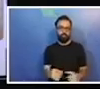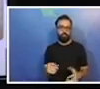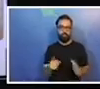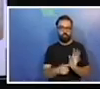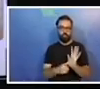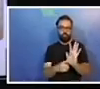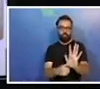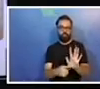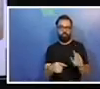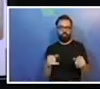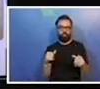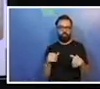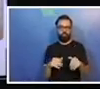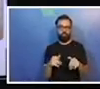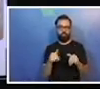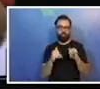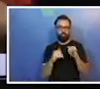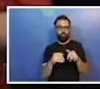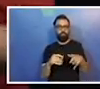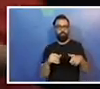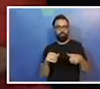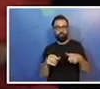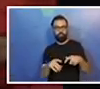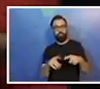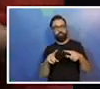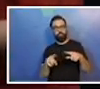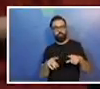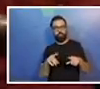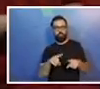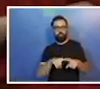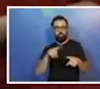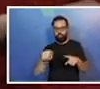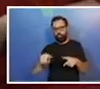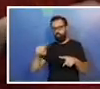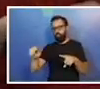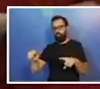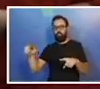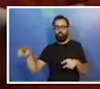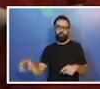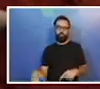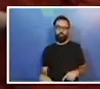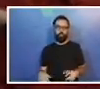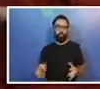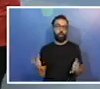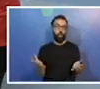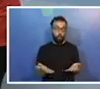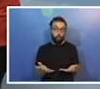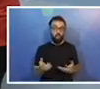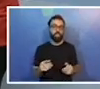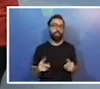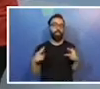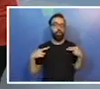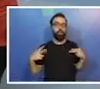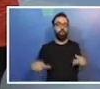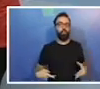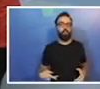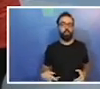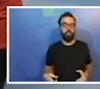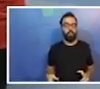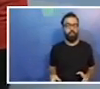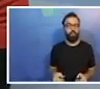de energias. E aí? Nós vamos hoje falar das interferências